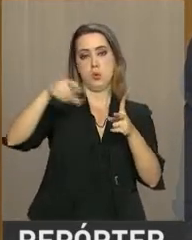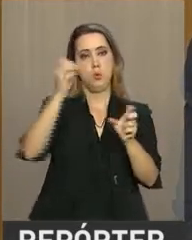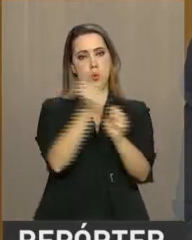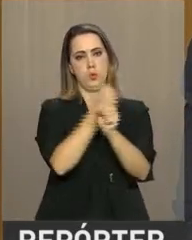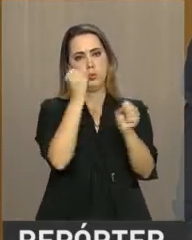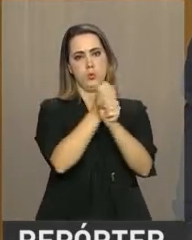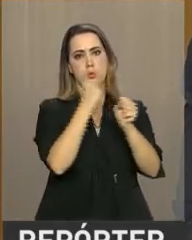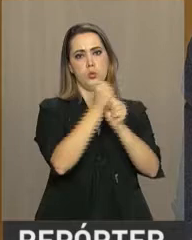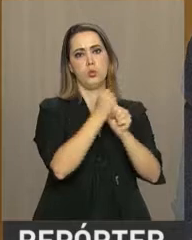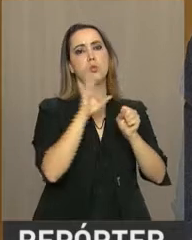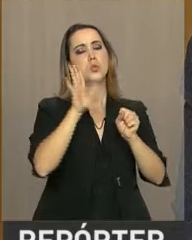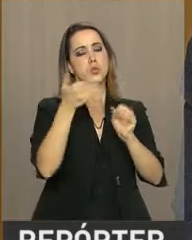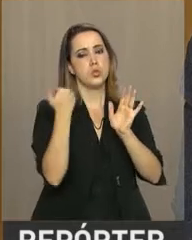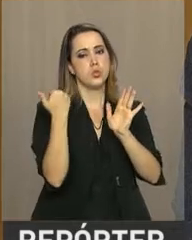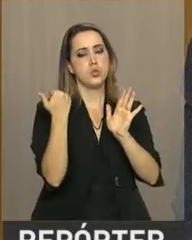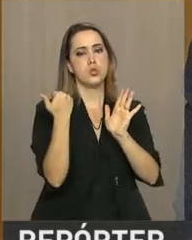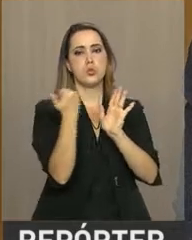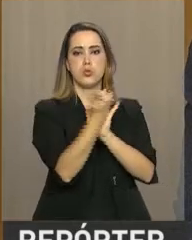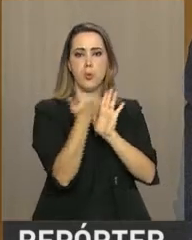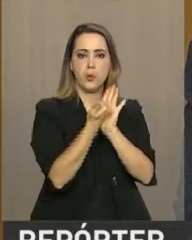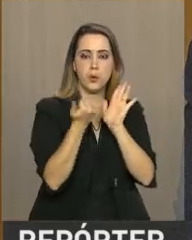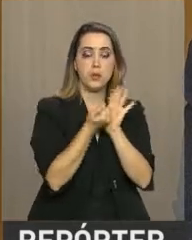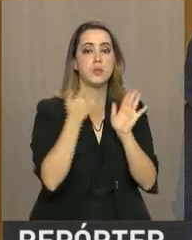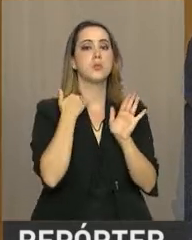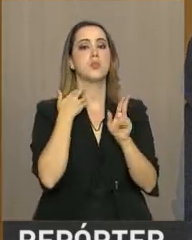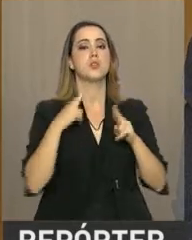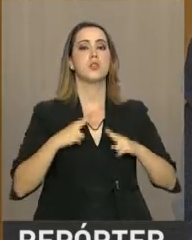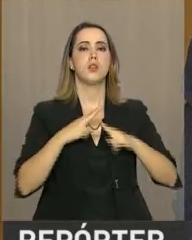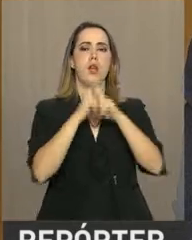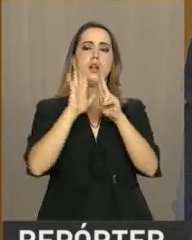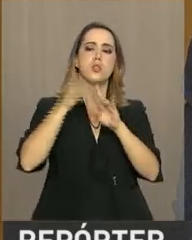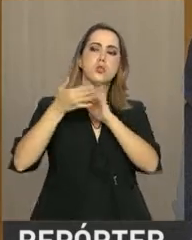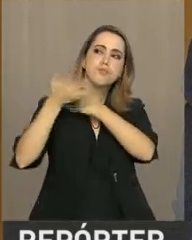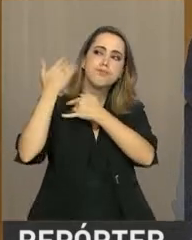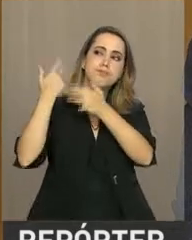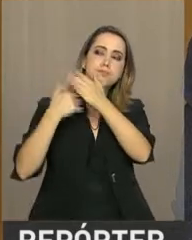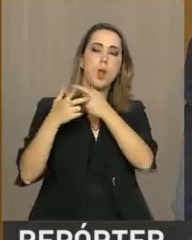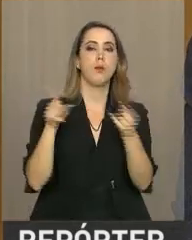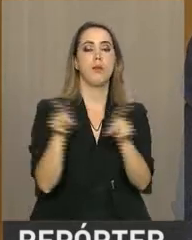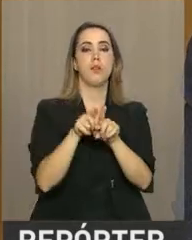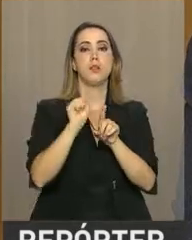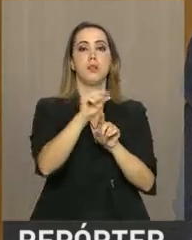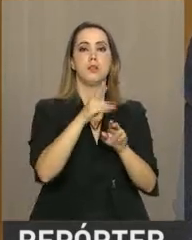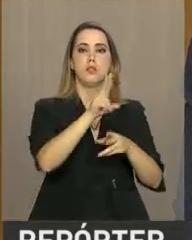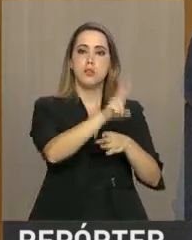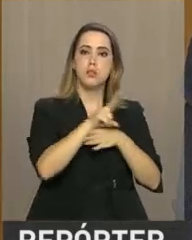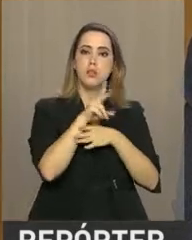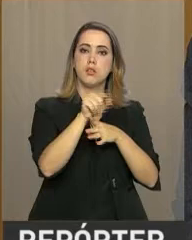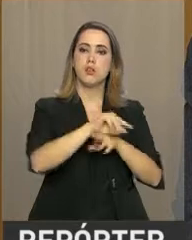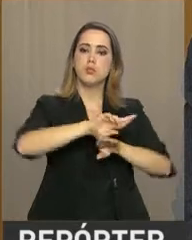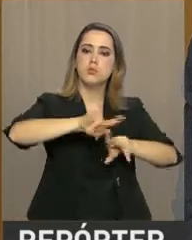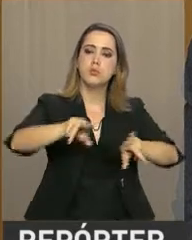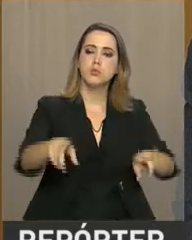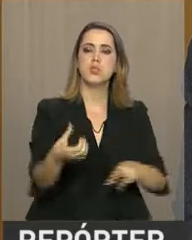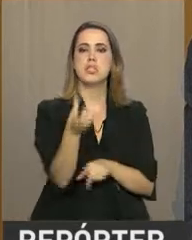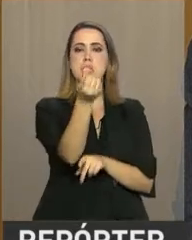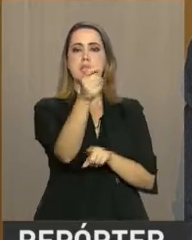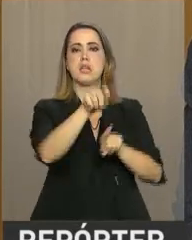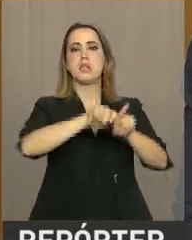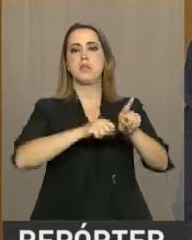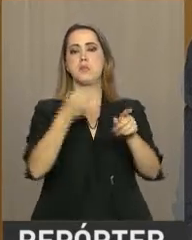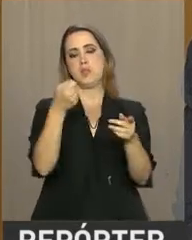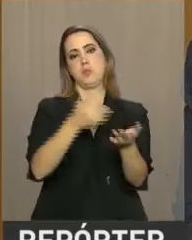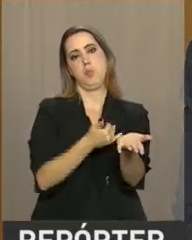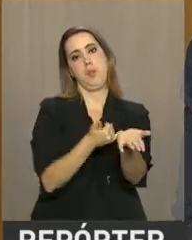de material de construção que conta aí com as melhores condições de prazos carências seis meses para